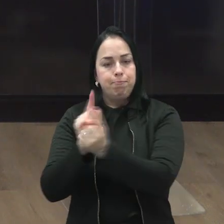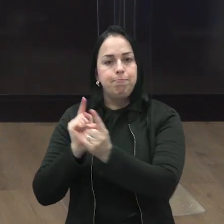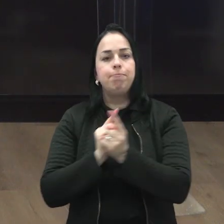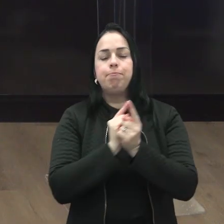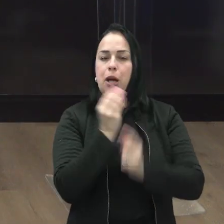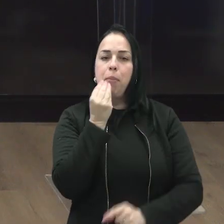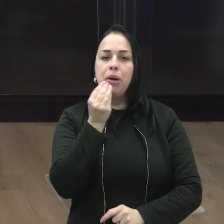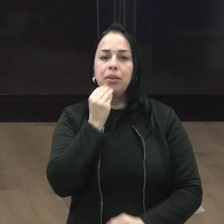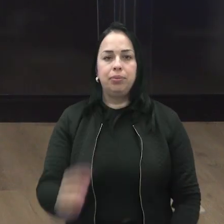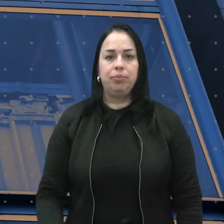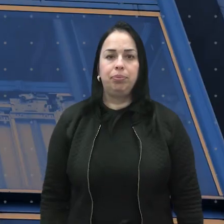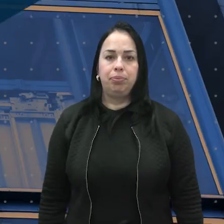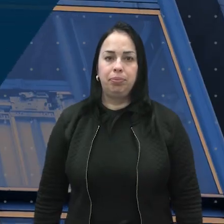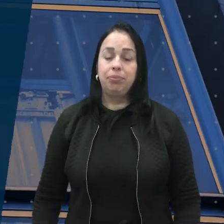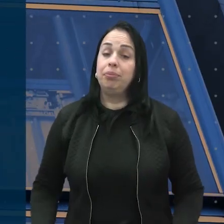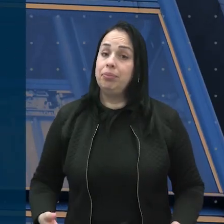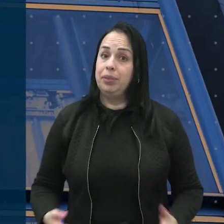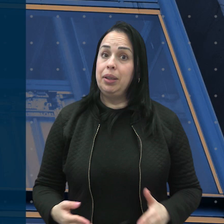tem vagas abertas.